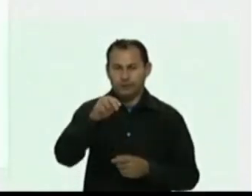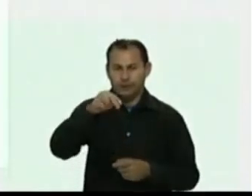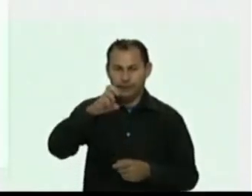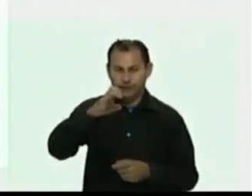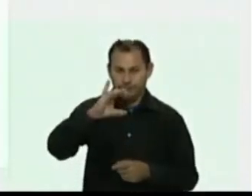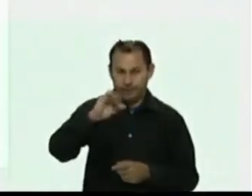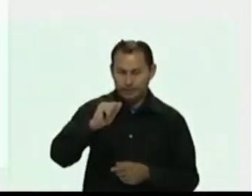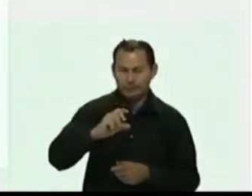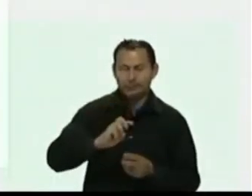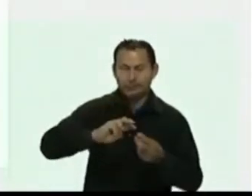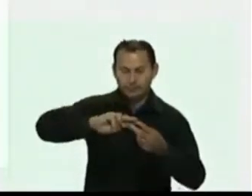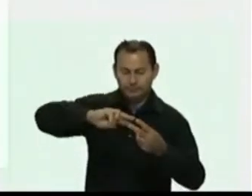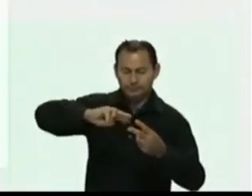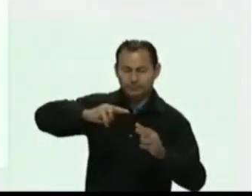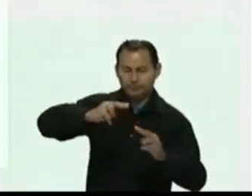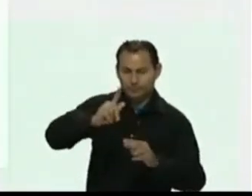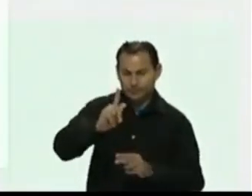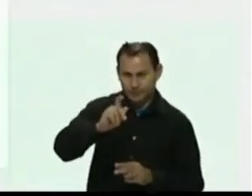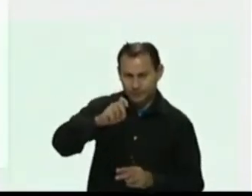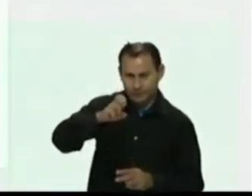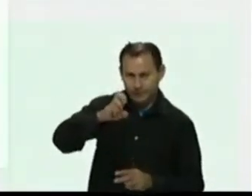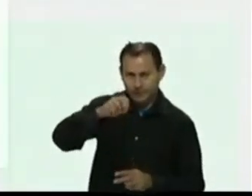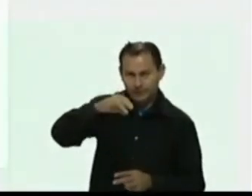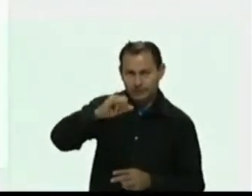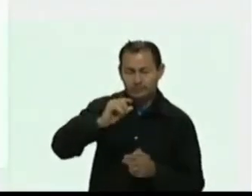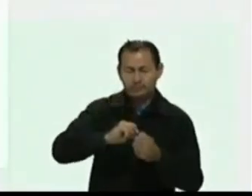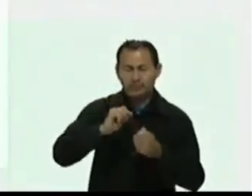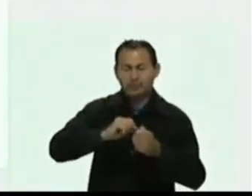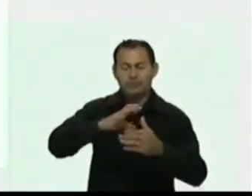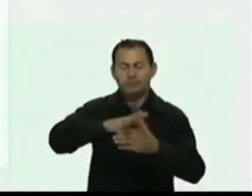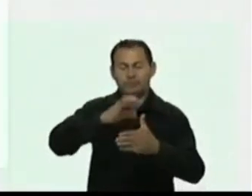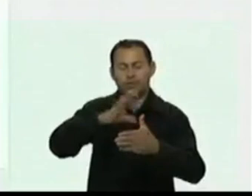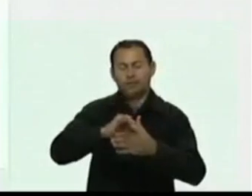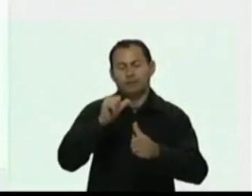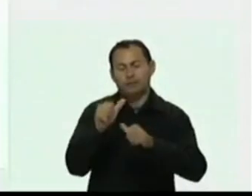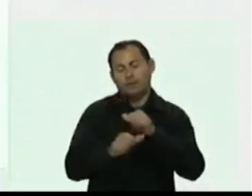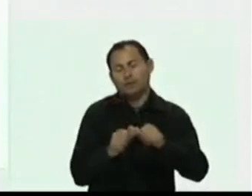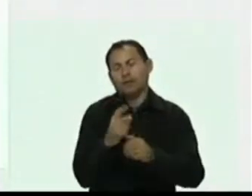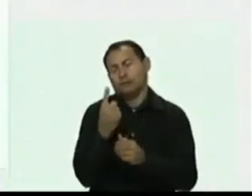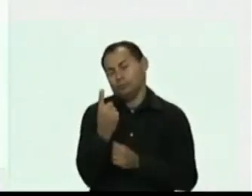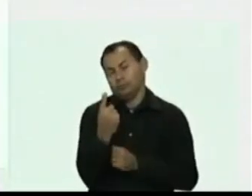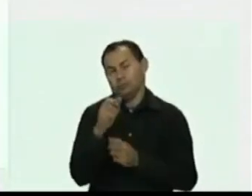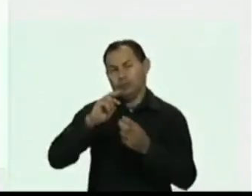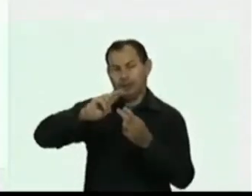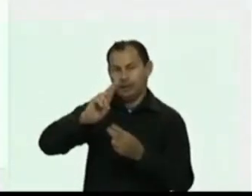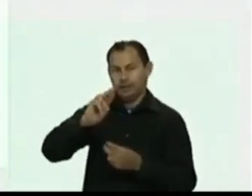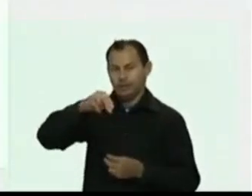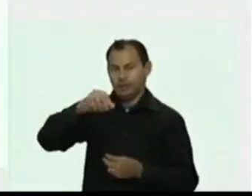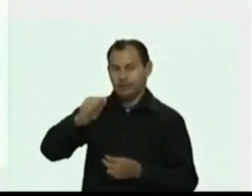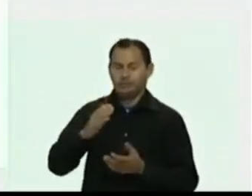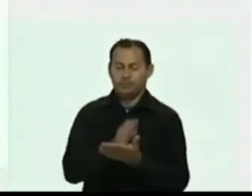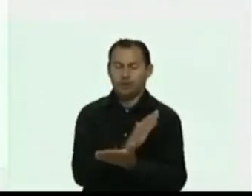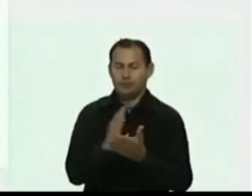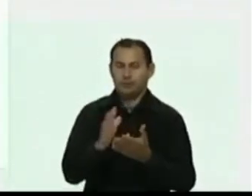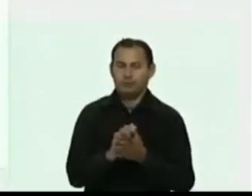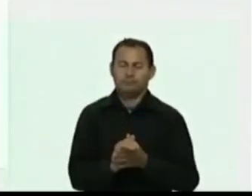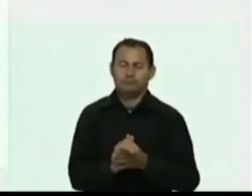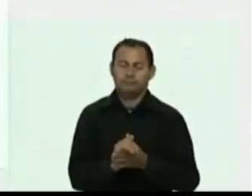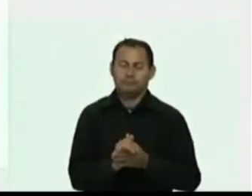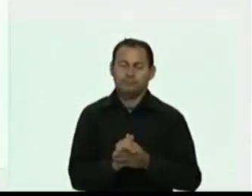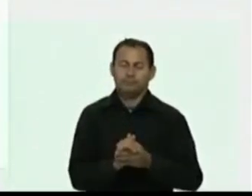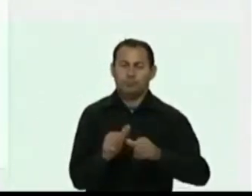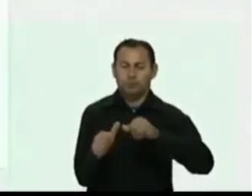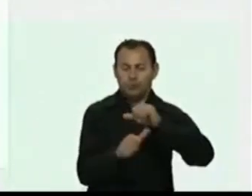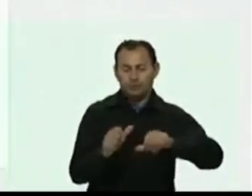gênica é feita em proteína, né? Ele pode virar apenas um RNA com alguma ação, mas também